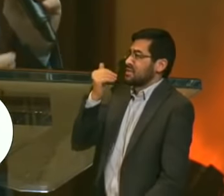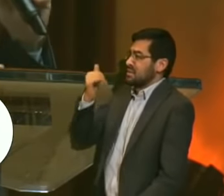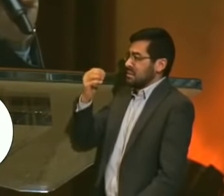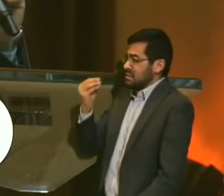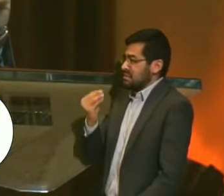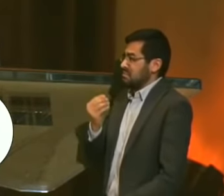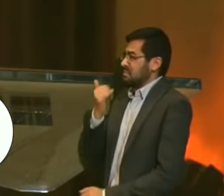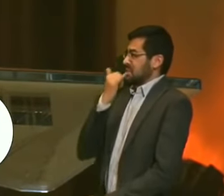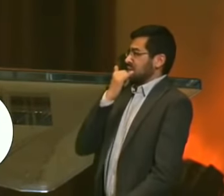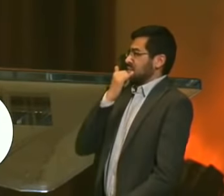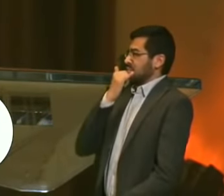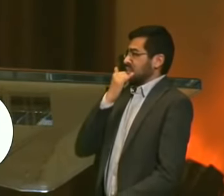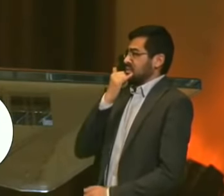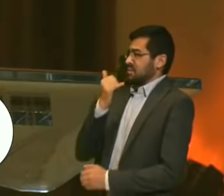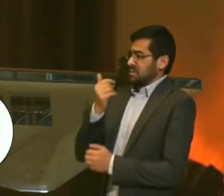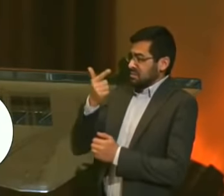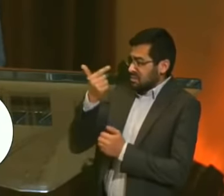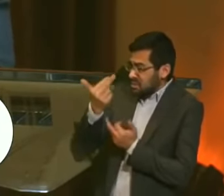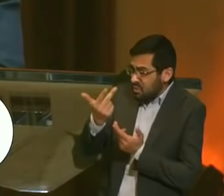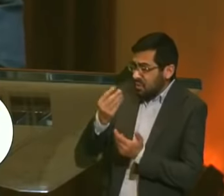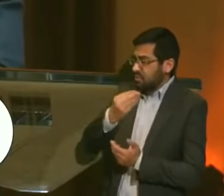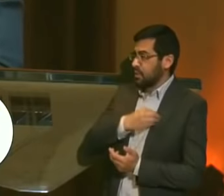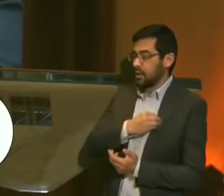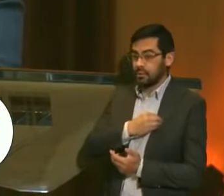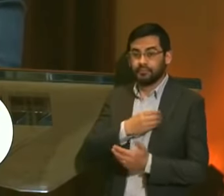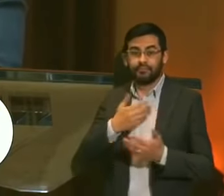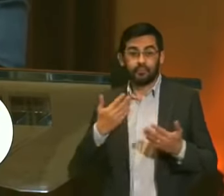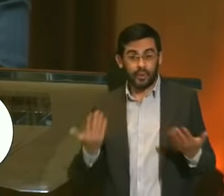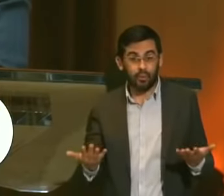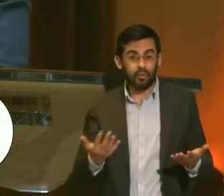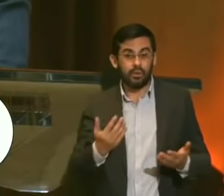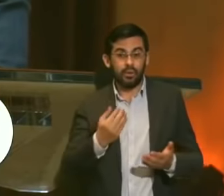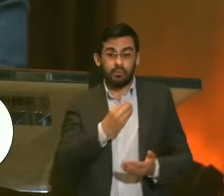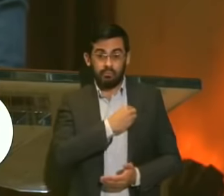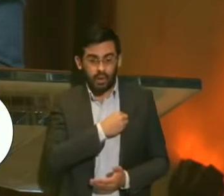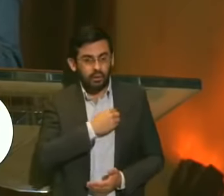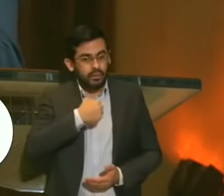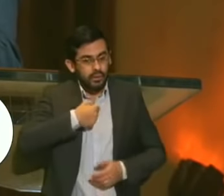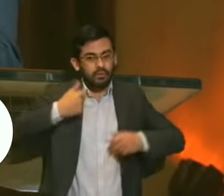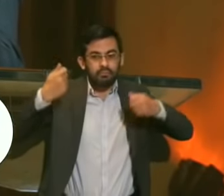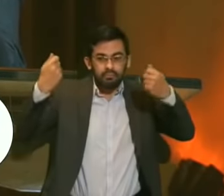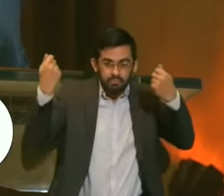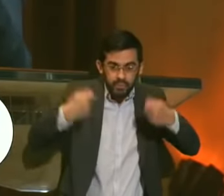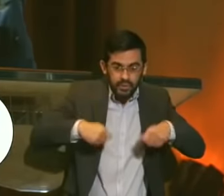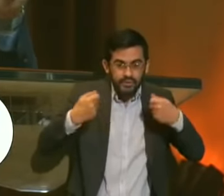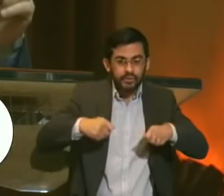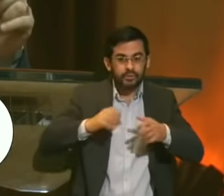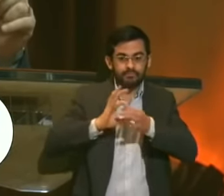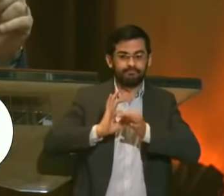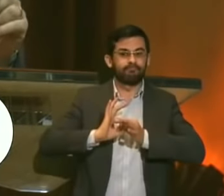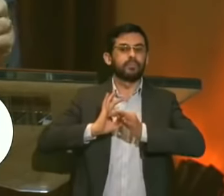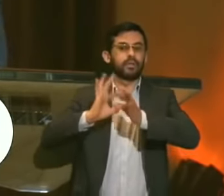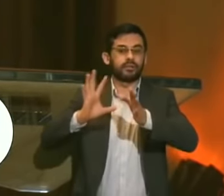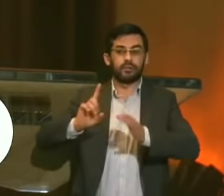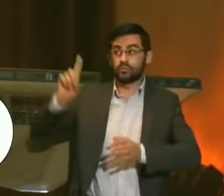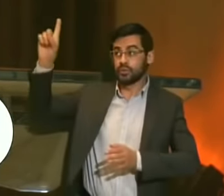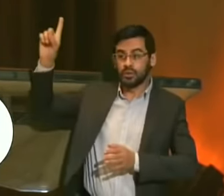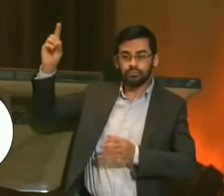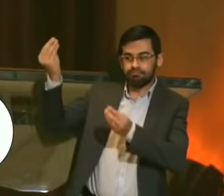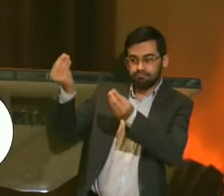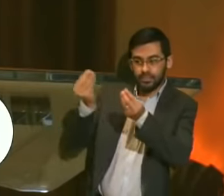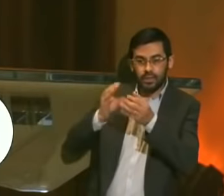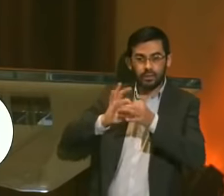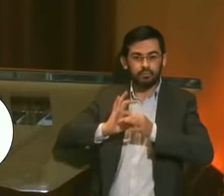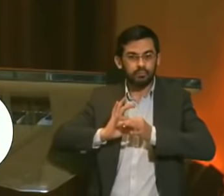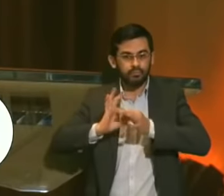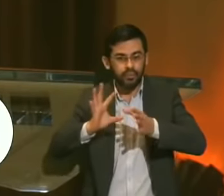mesmo pecado. Sabe, esses são pecados que eu preciso de libertação. Precisa que